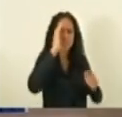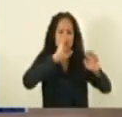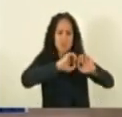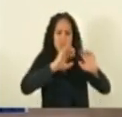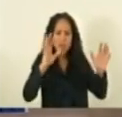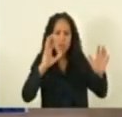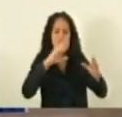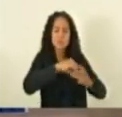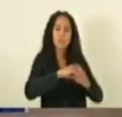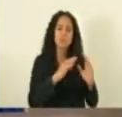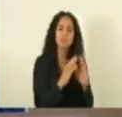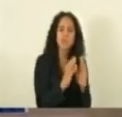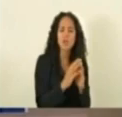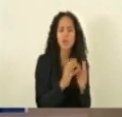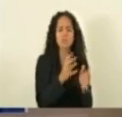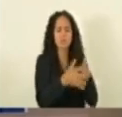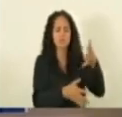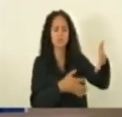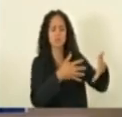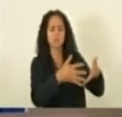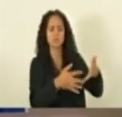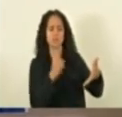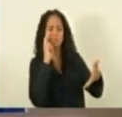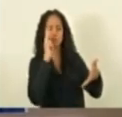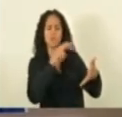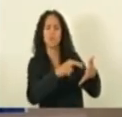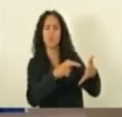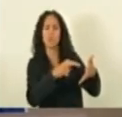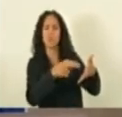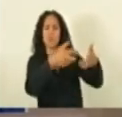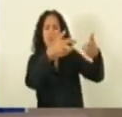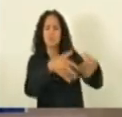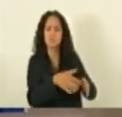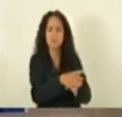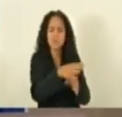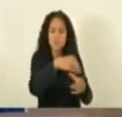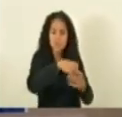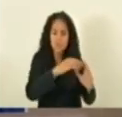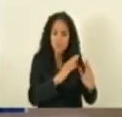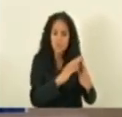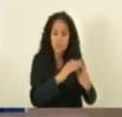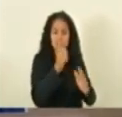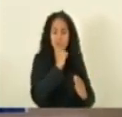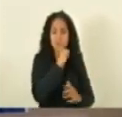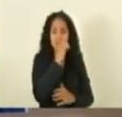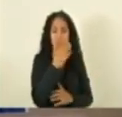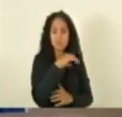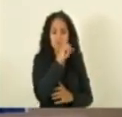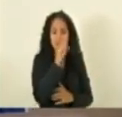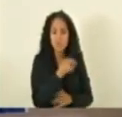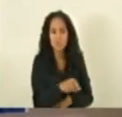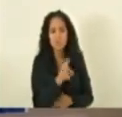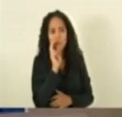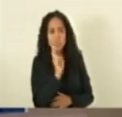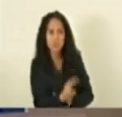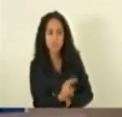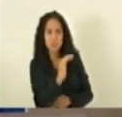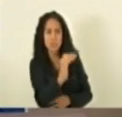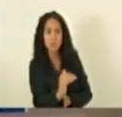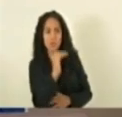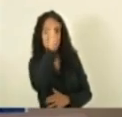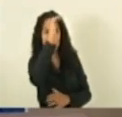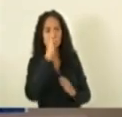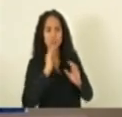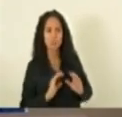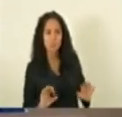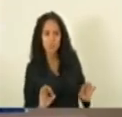aquilo que veem e que ouvem? Porque há uma diferença enorme entre aquilo que um adulto, com a sua mente formada, com seu caráter